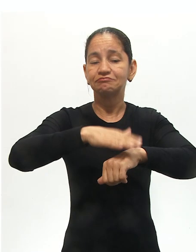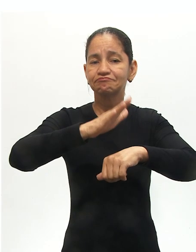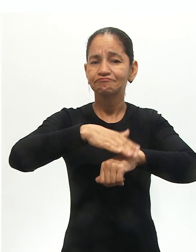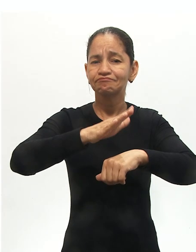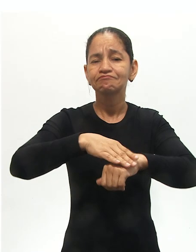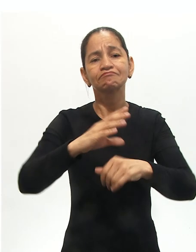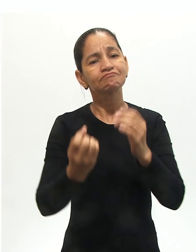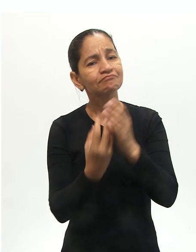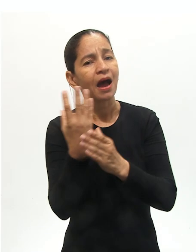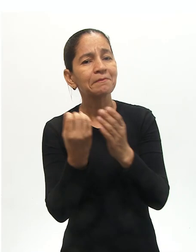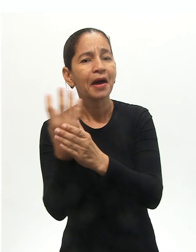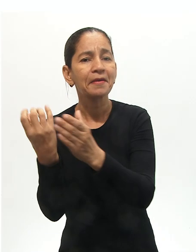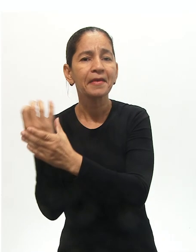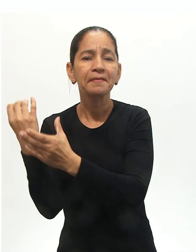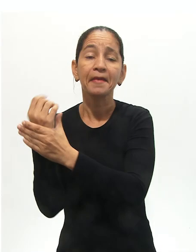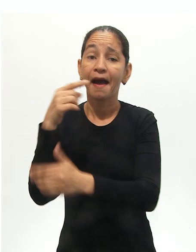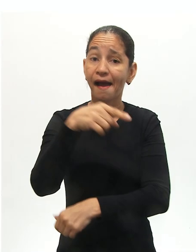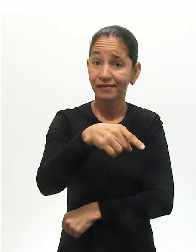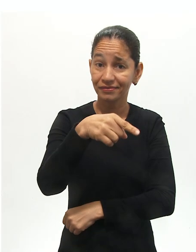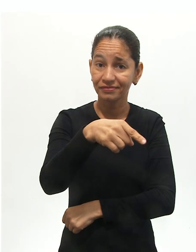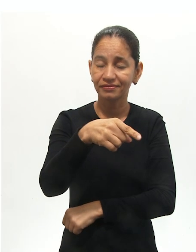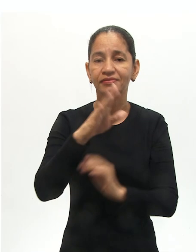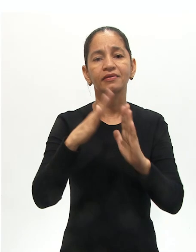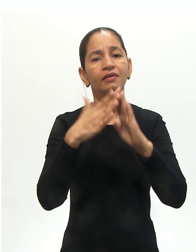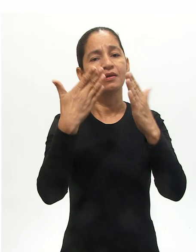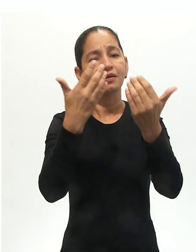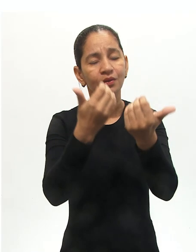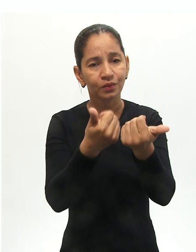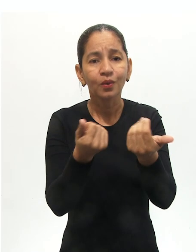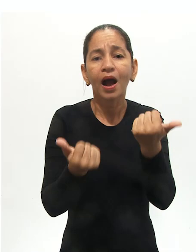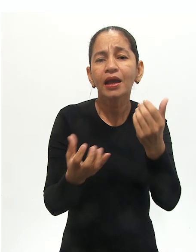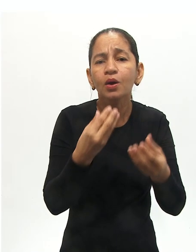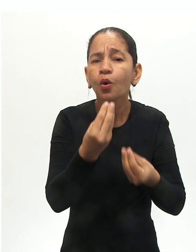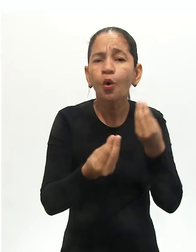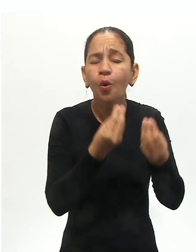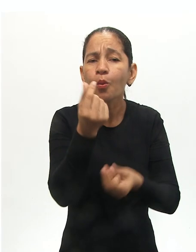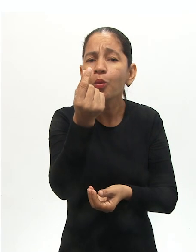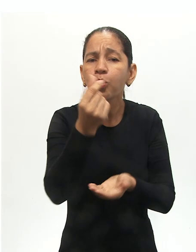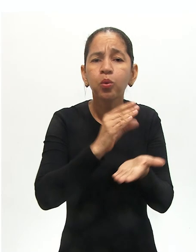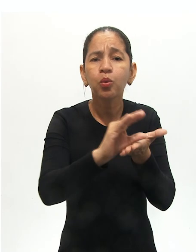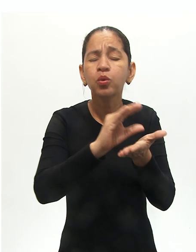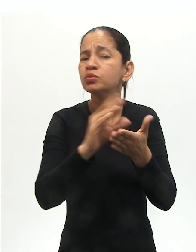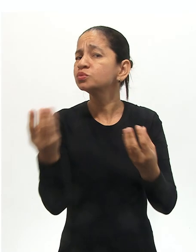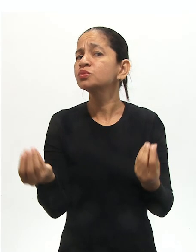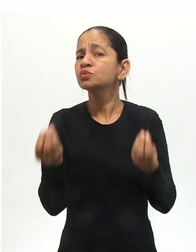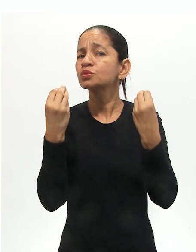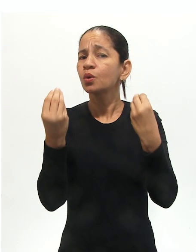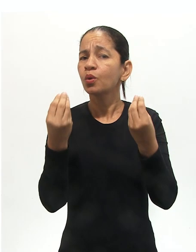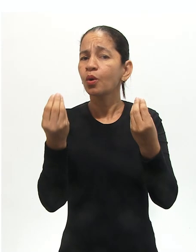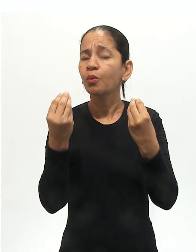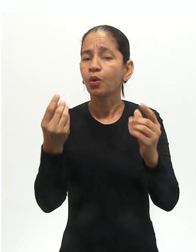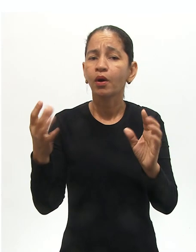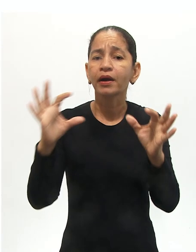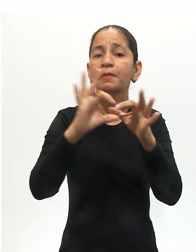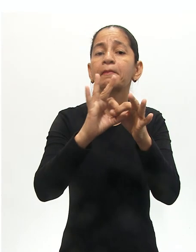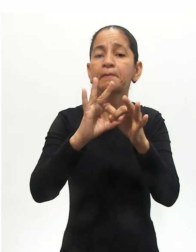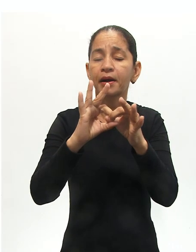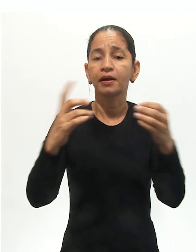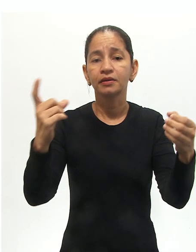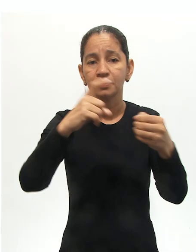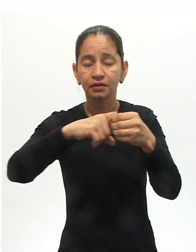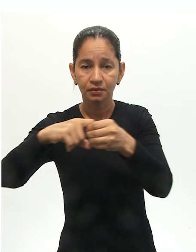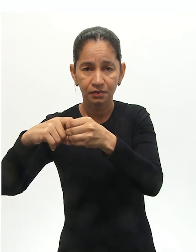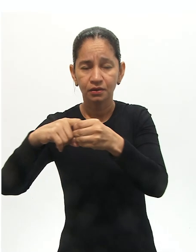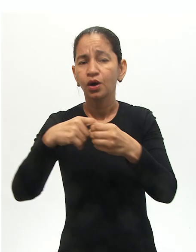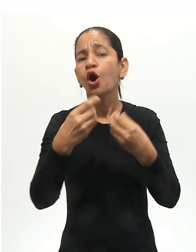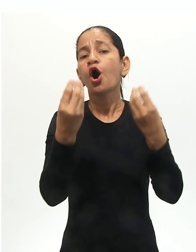colégios. A sustentação econômica desses colégios se referia à